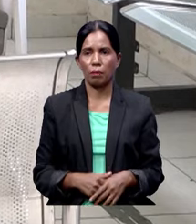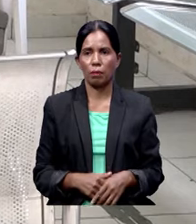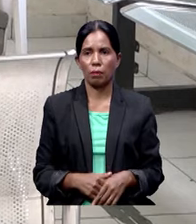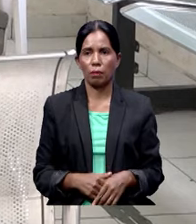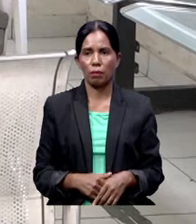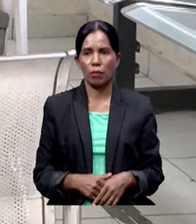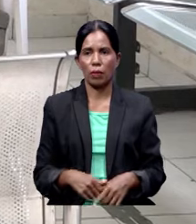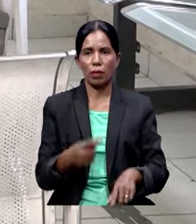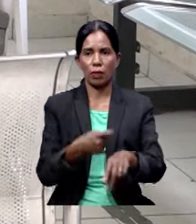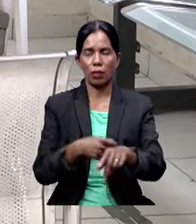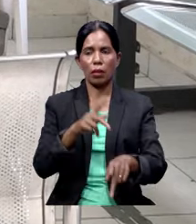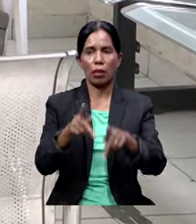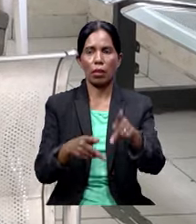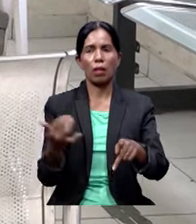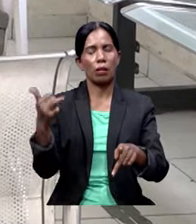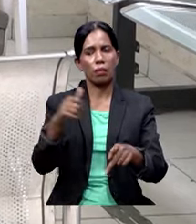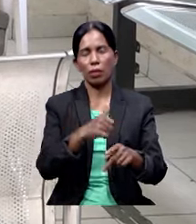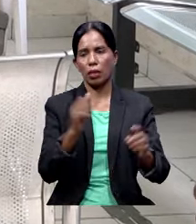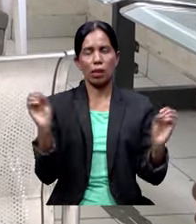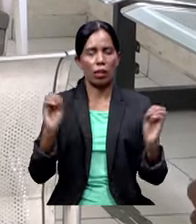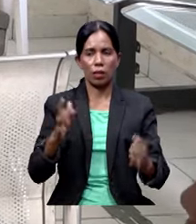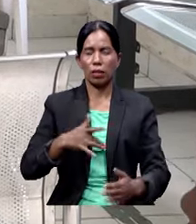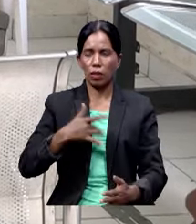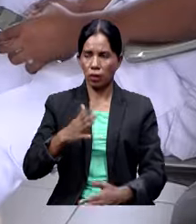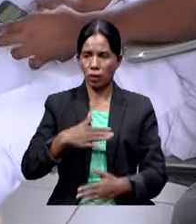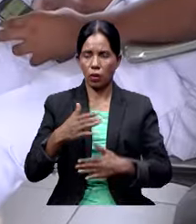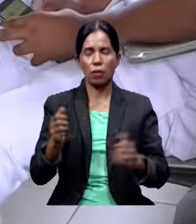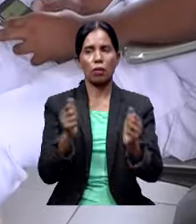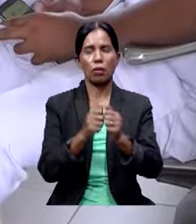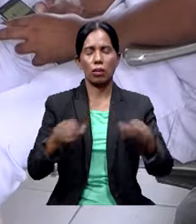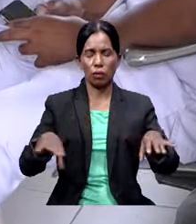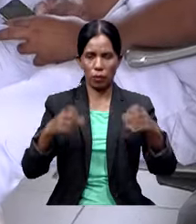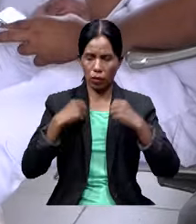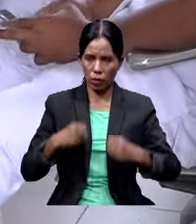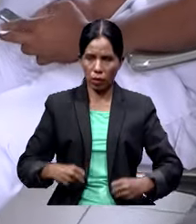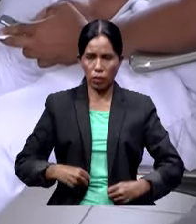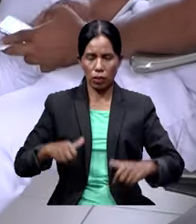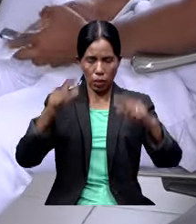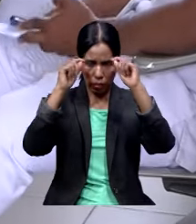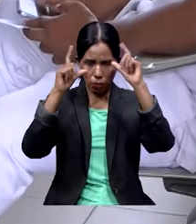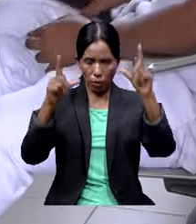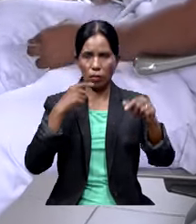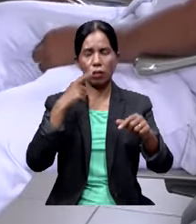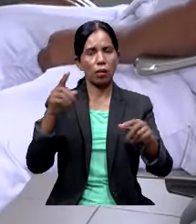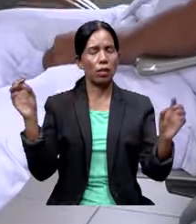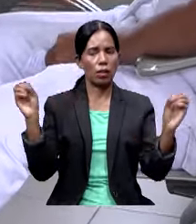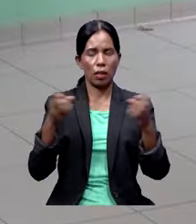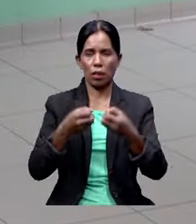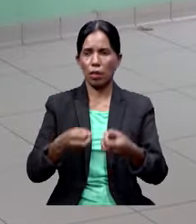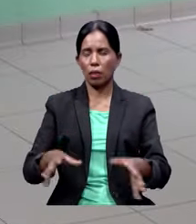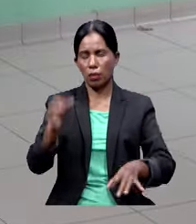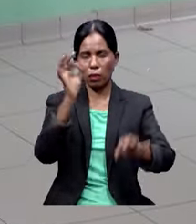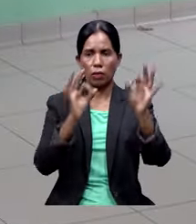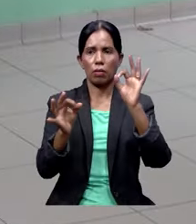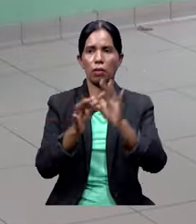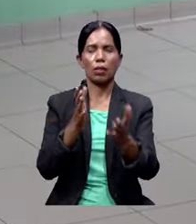Ho situação ne comunidade balo la satisfaz tebes, ho sistema saúde iha Timor-Leste no considera la konono confiança a